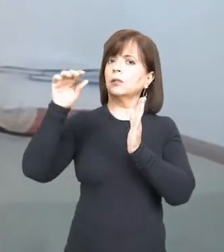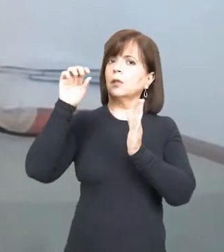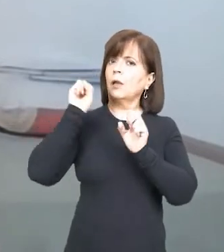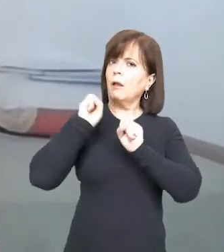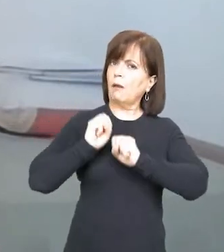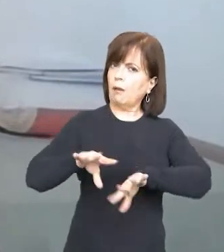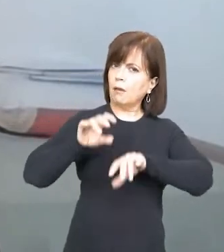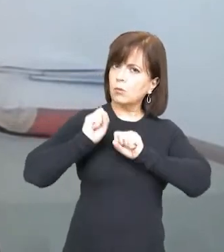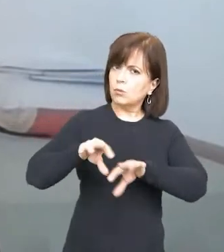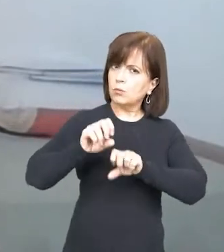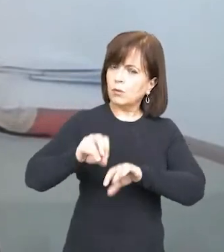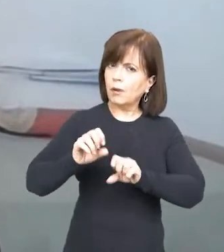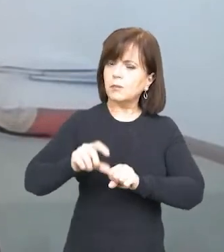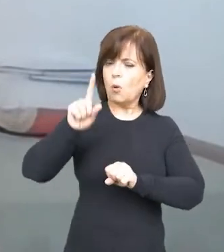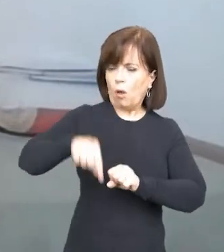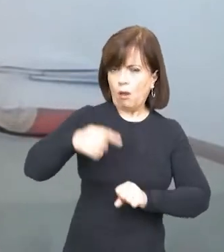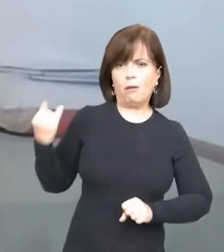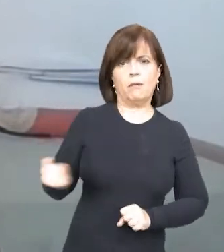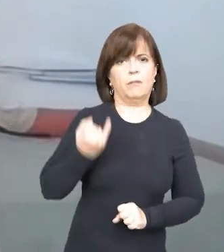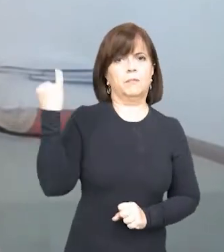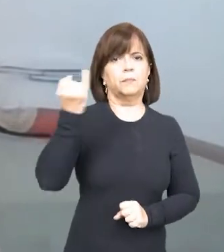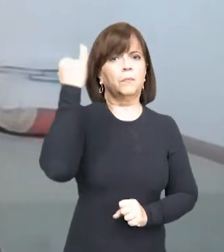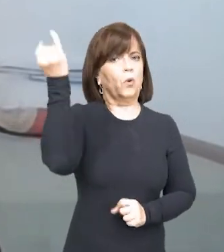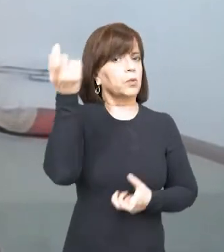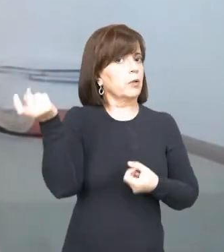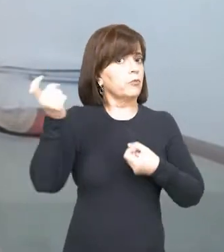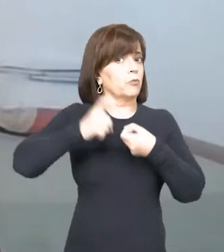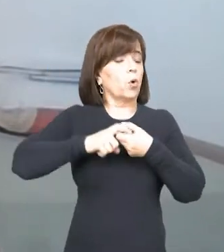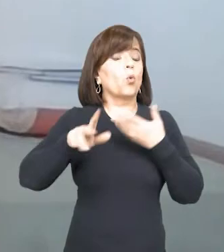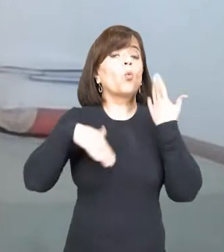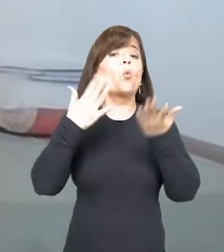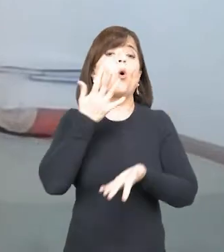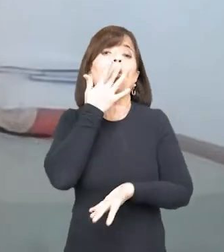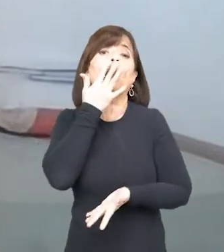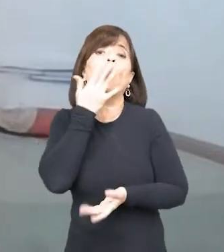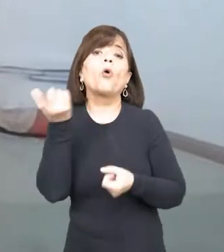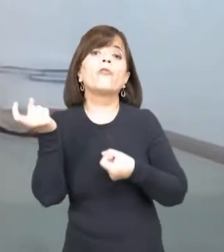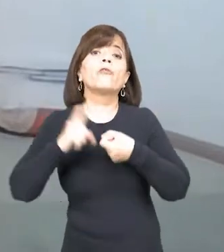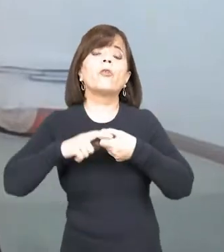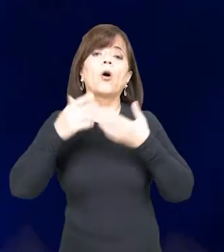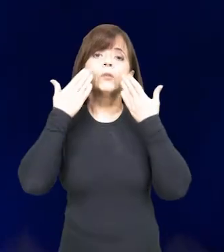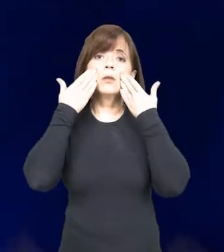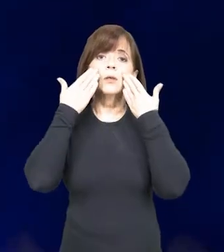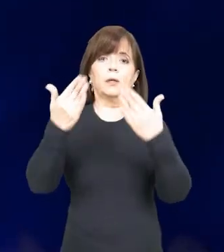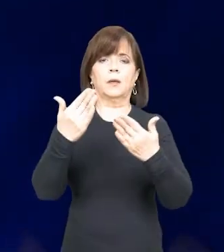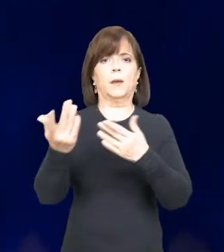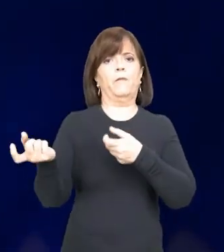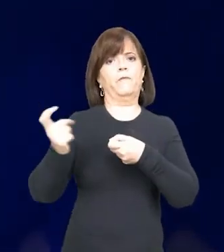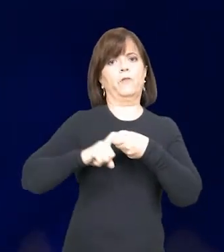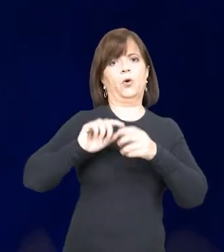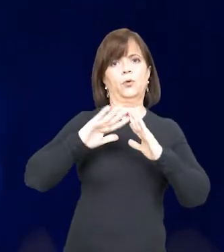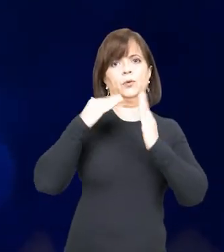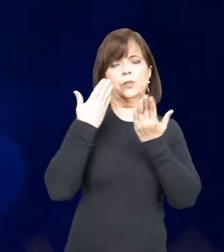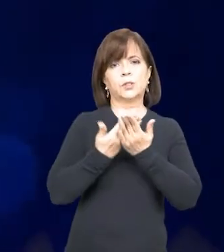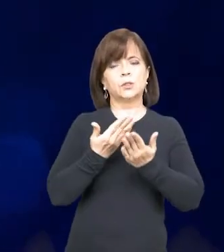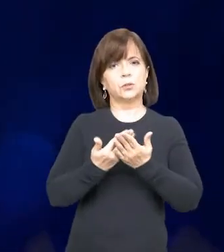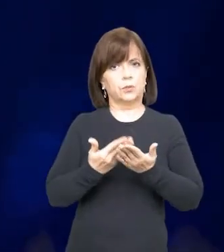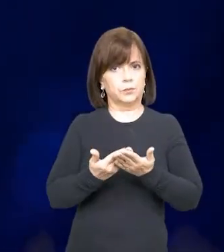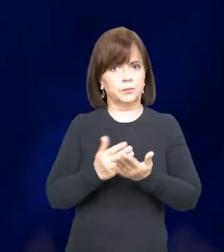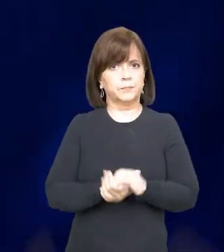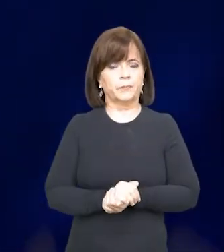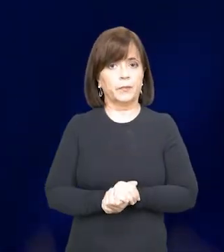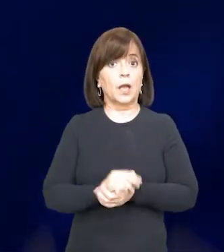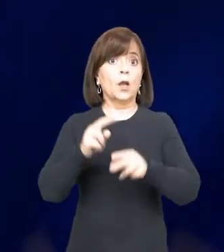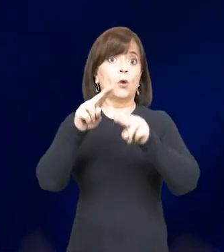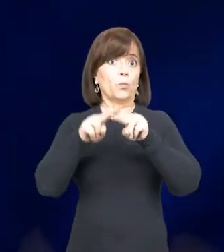essencial, que novamente o Estado discipline em que bandeira pode se reiniciar as atividades educacionais presenciais.